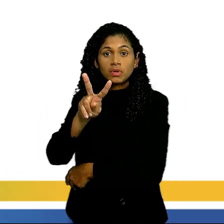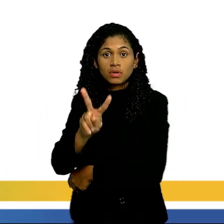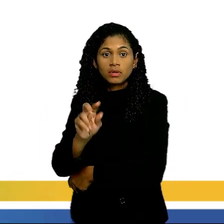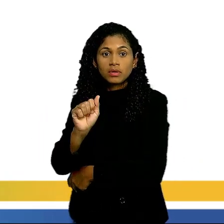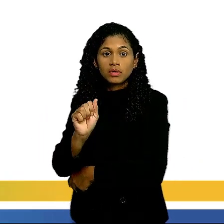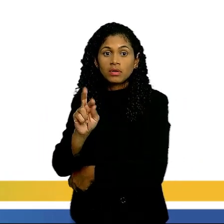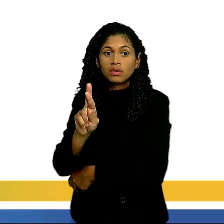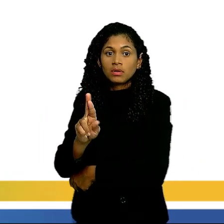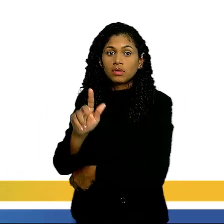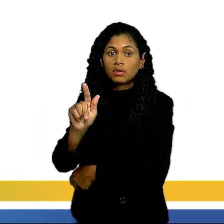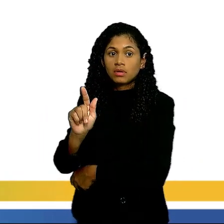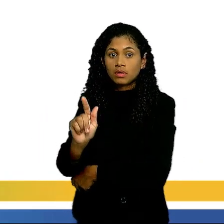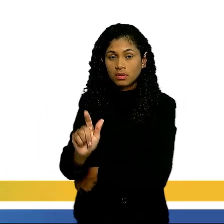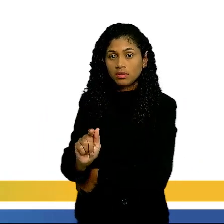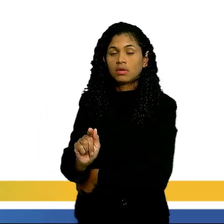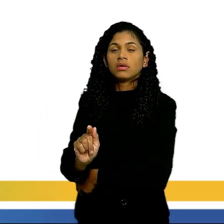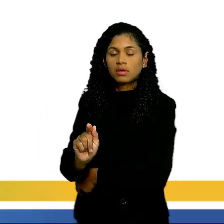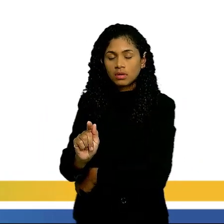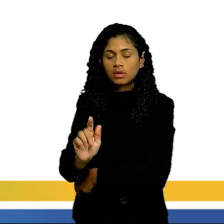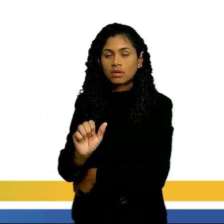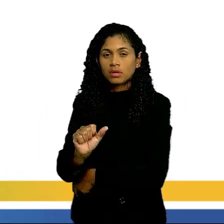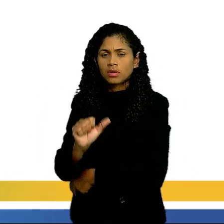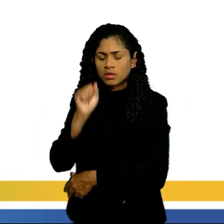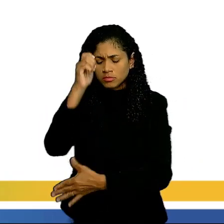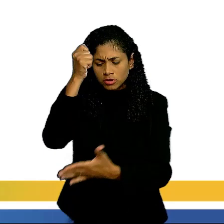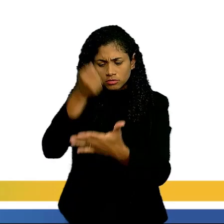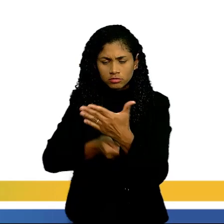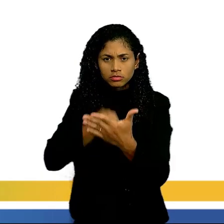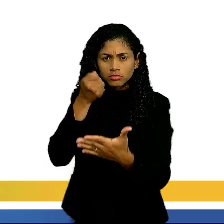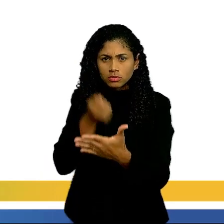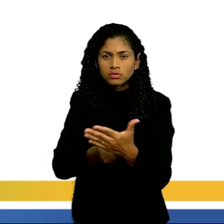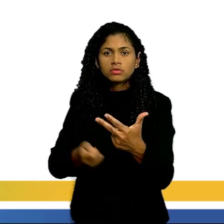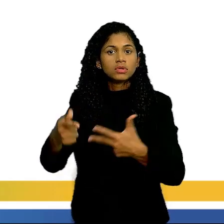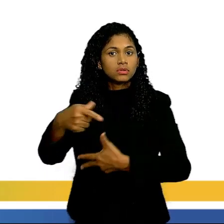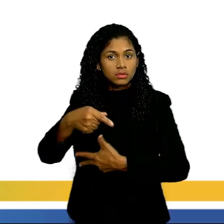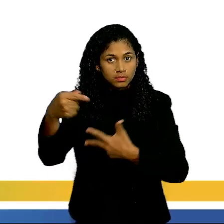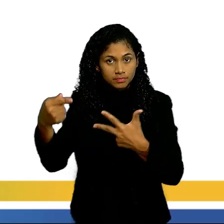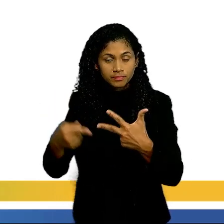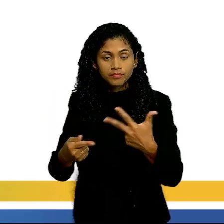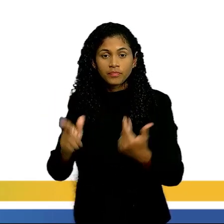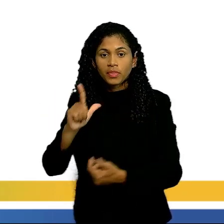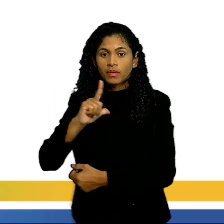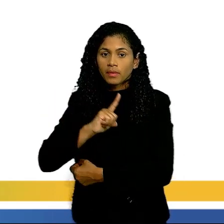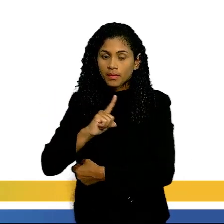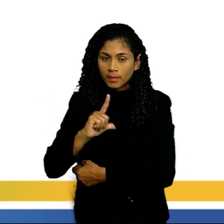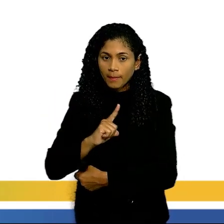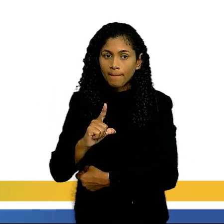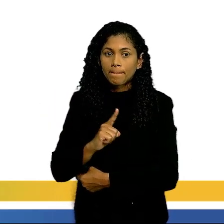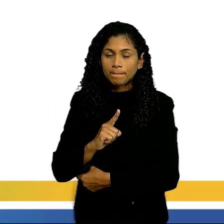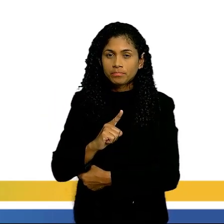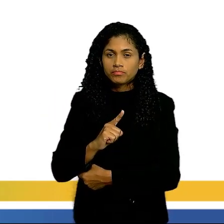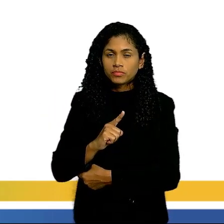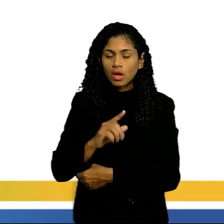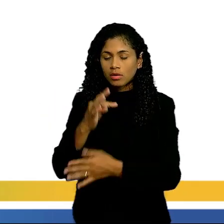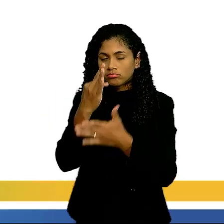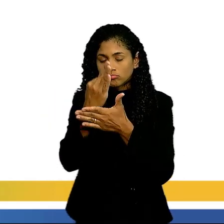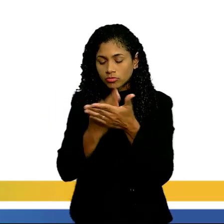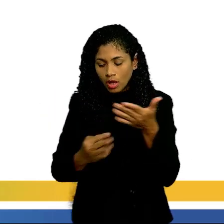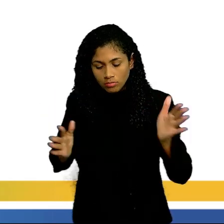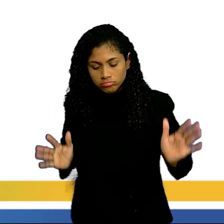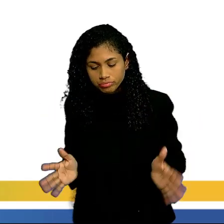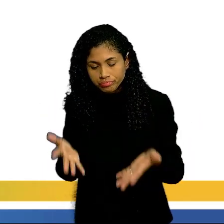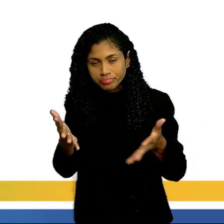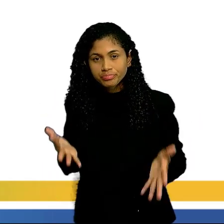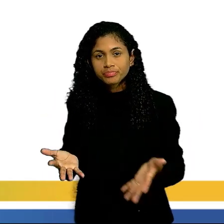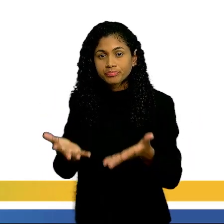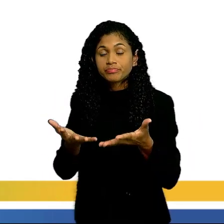né? E a gente está vendo aí um texto motivador, seguido de algumas alternativas bem pequenininhas, né?